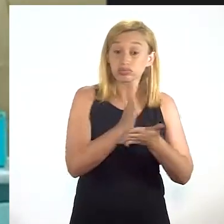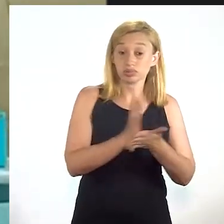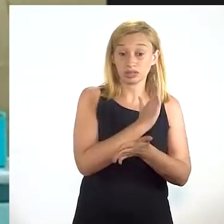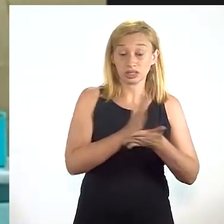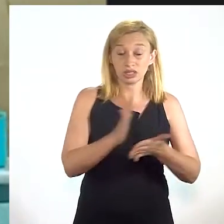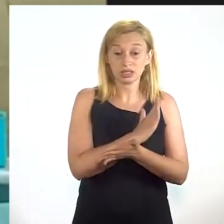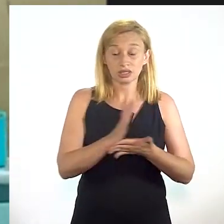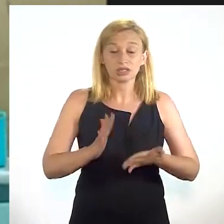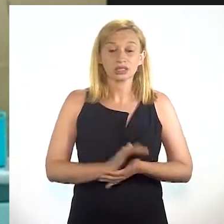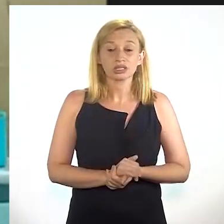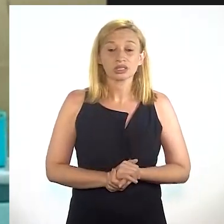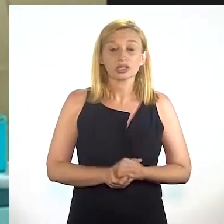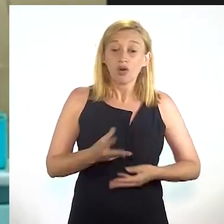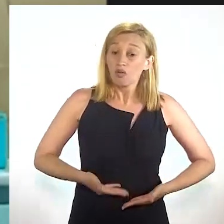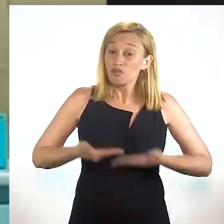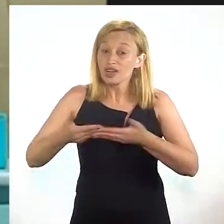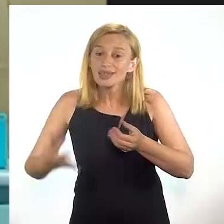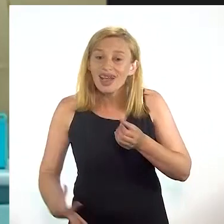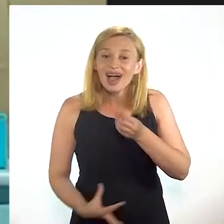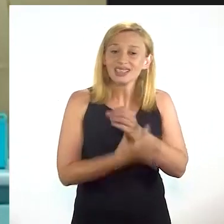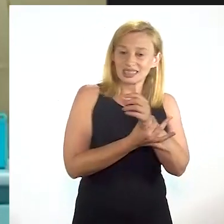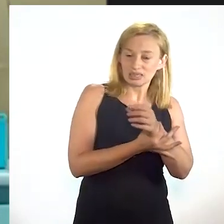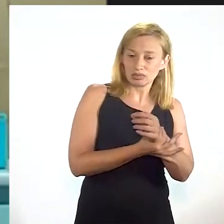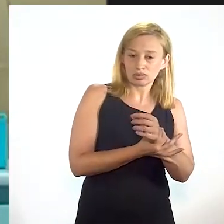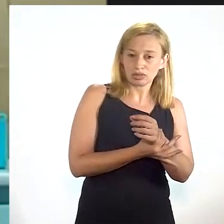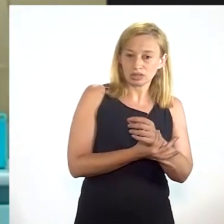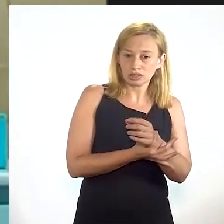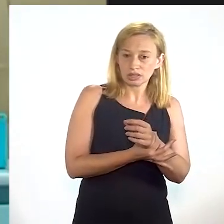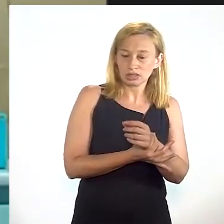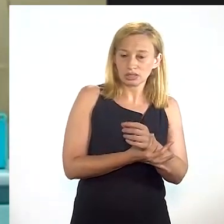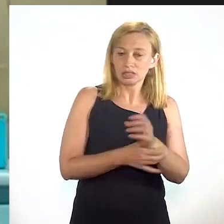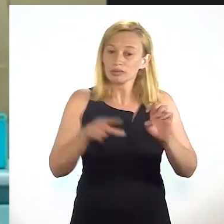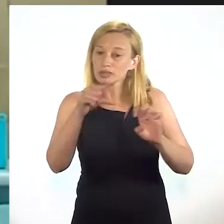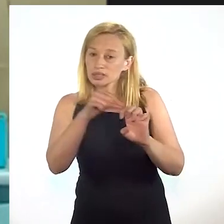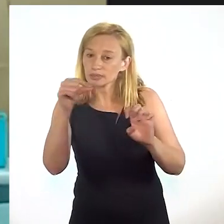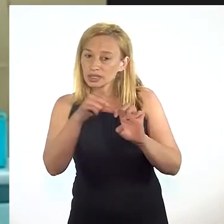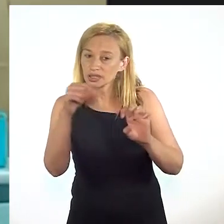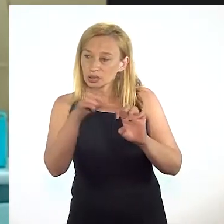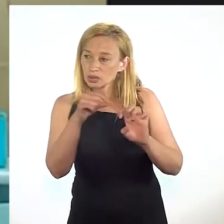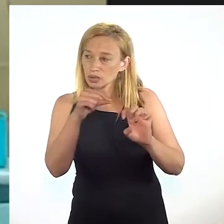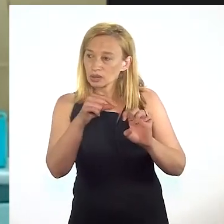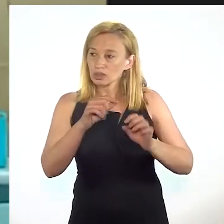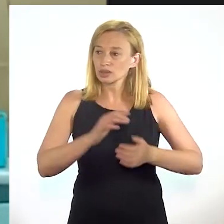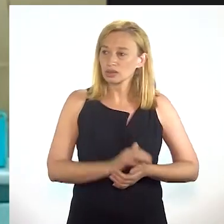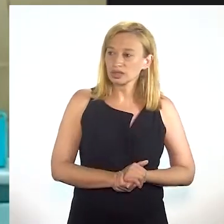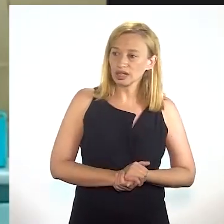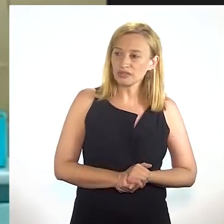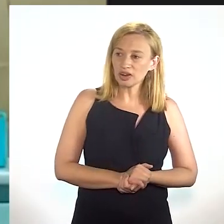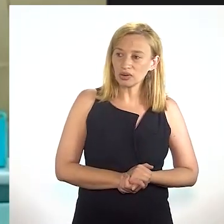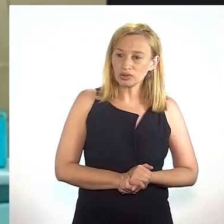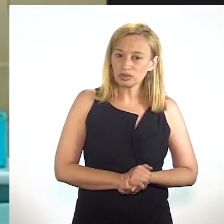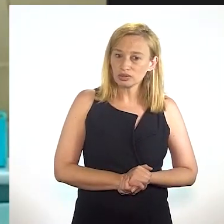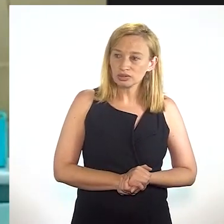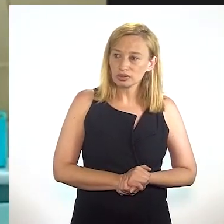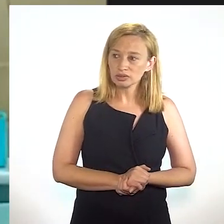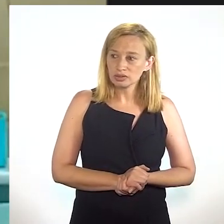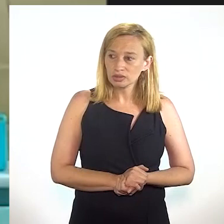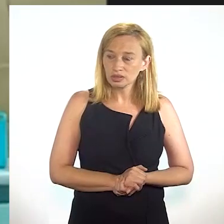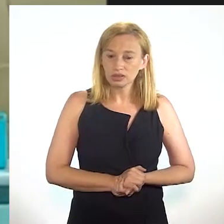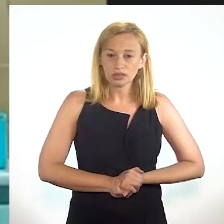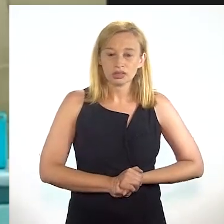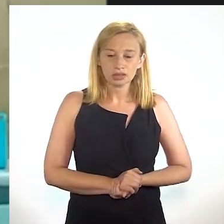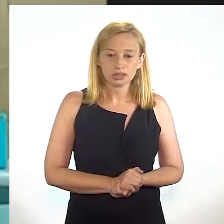CLT, mas existem algumas formas de oferecer essa segurança, né, para as